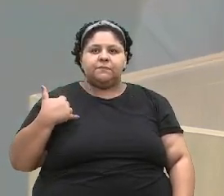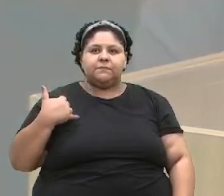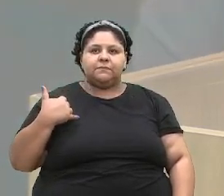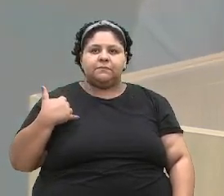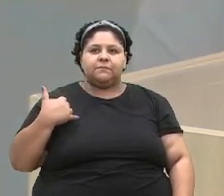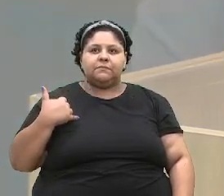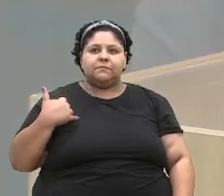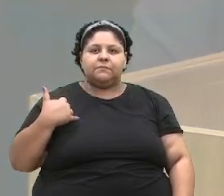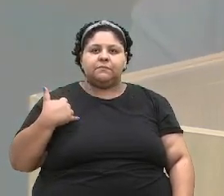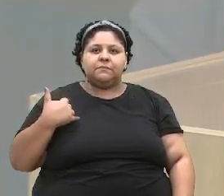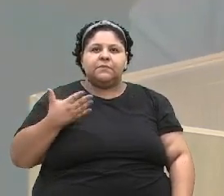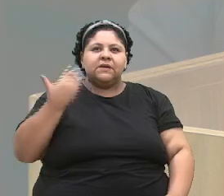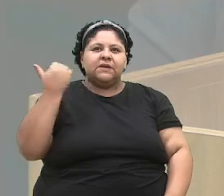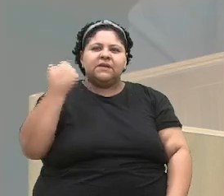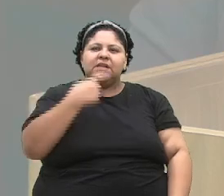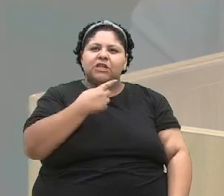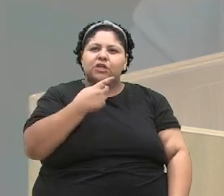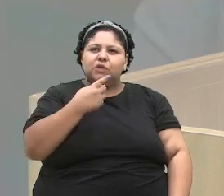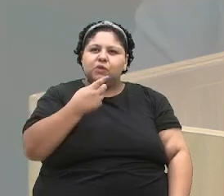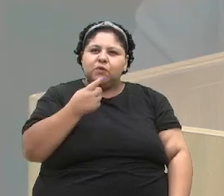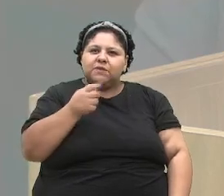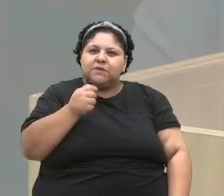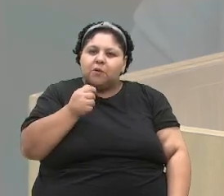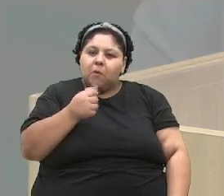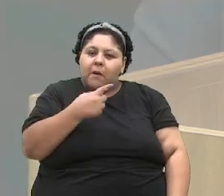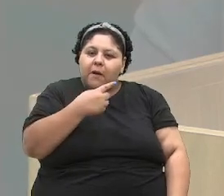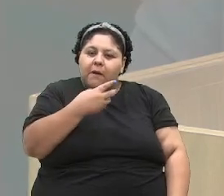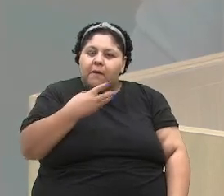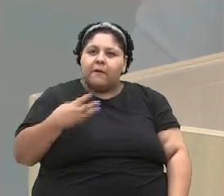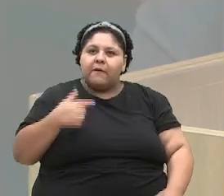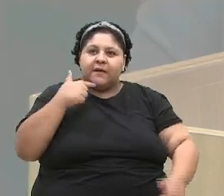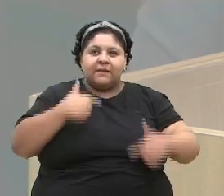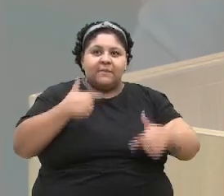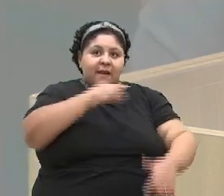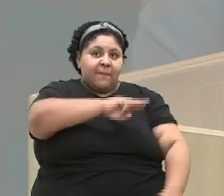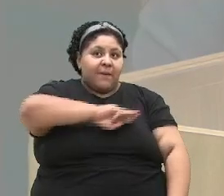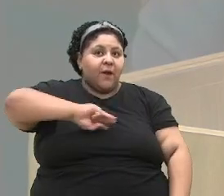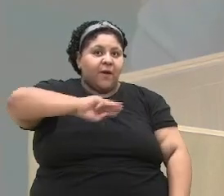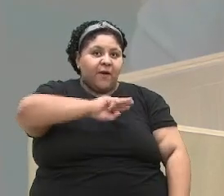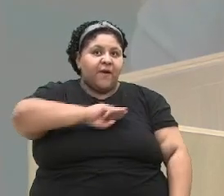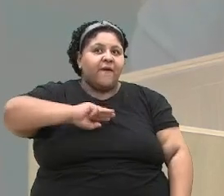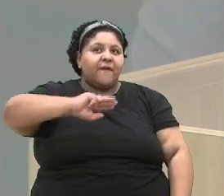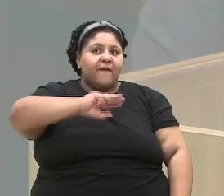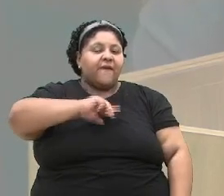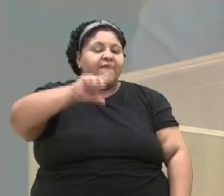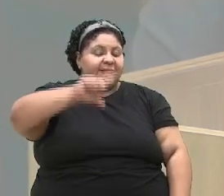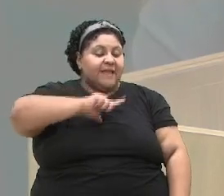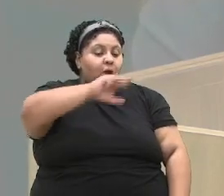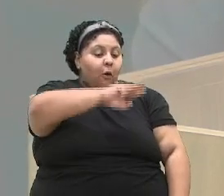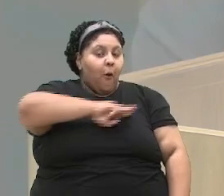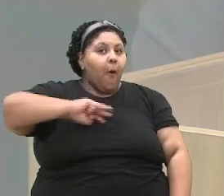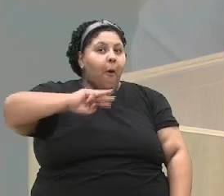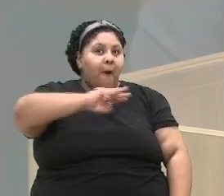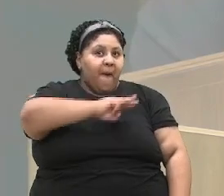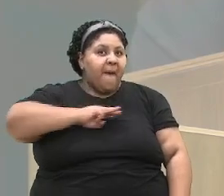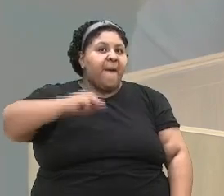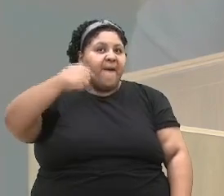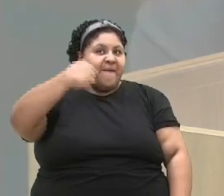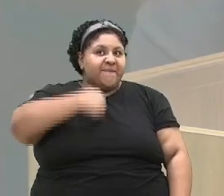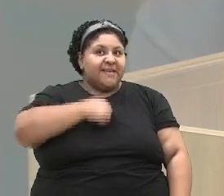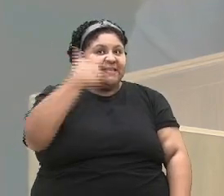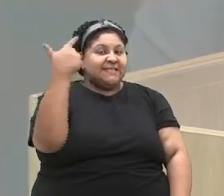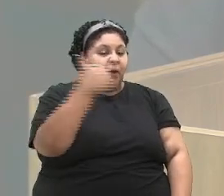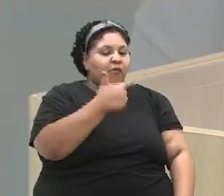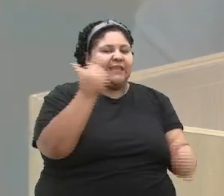Há 12 anos, quase 13, que trabalho na Marco Polo. Tenho a Marco Polo como minha segunda